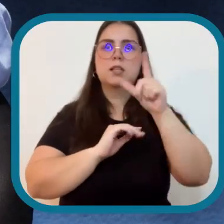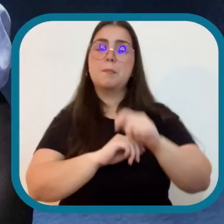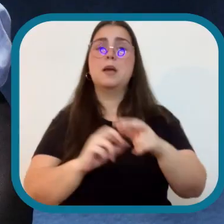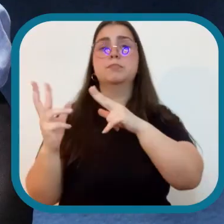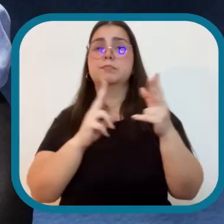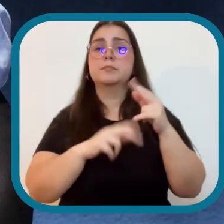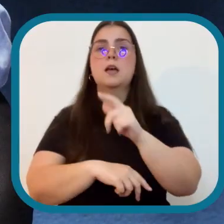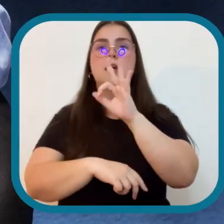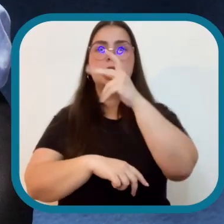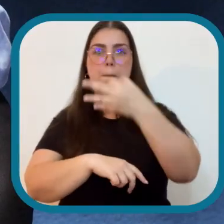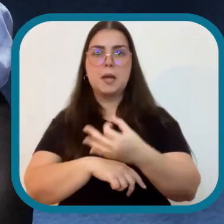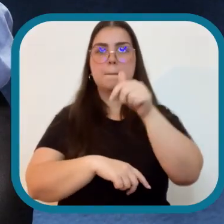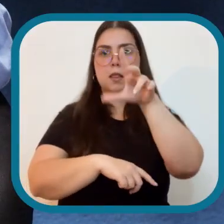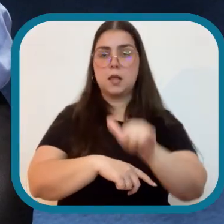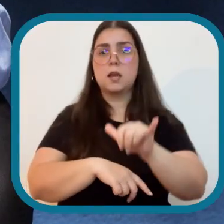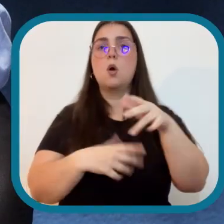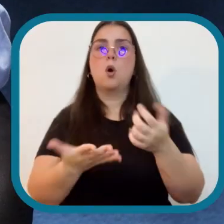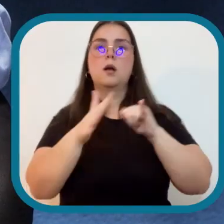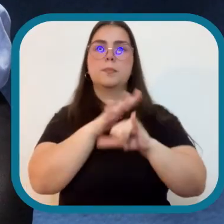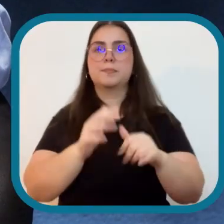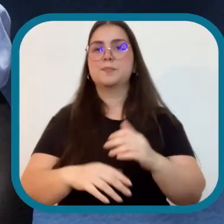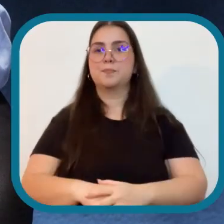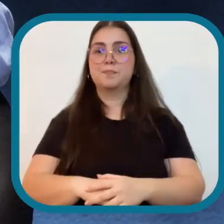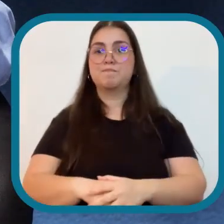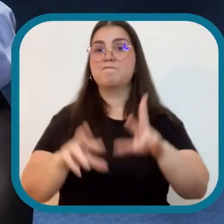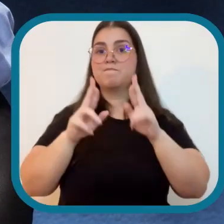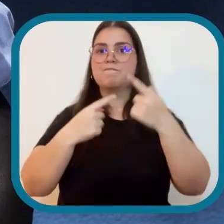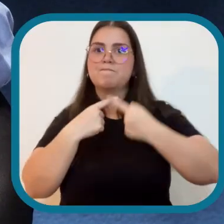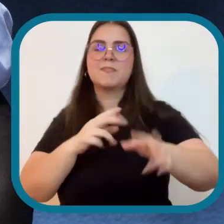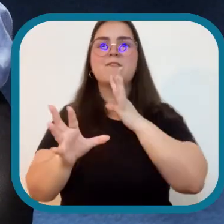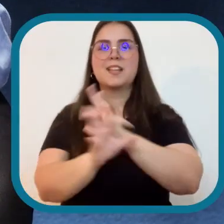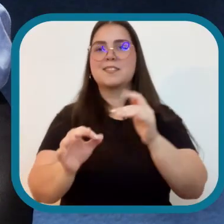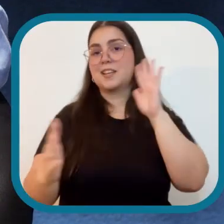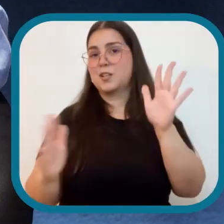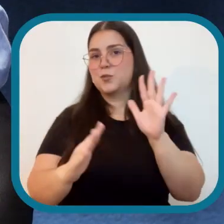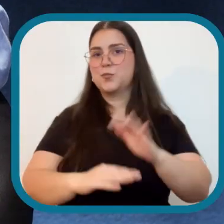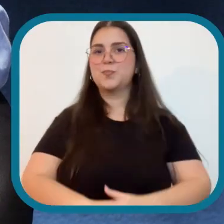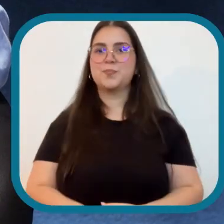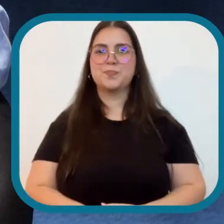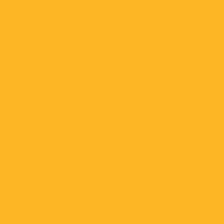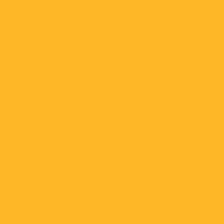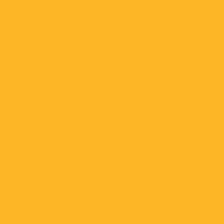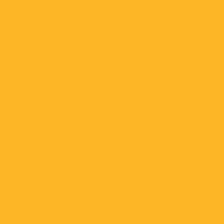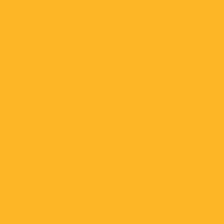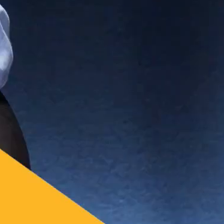e rever os nossos episódios na RTP Play ou no YouTube, em E2 ESCs. Desejo-vos uma excelente semana. Até breve.